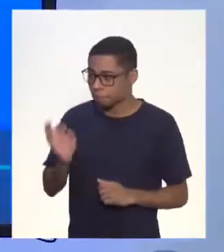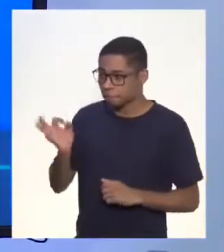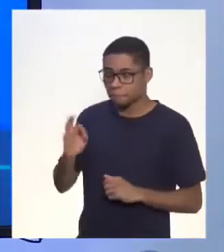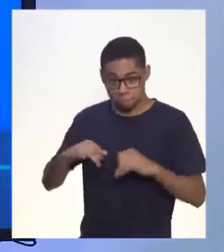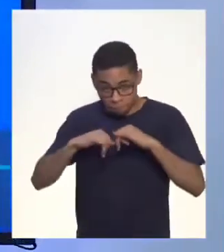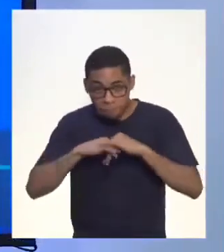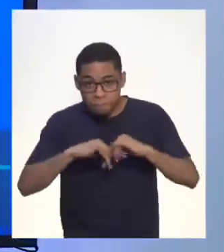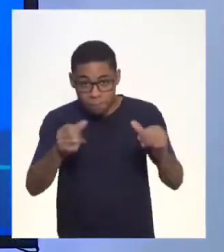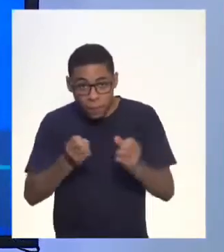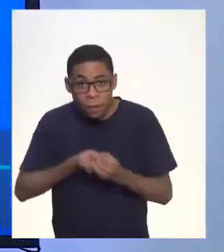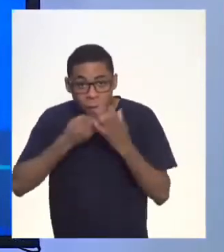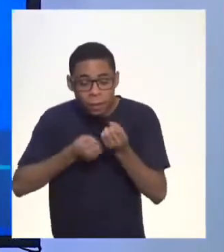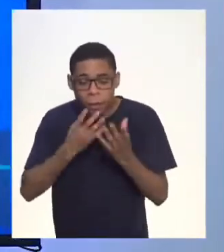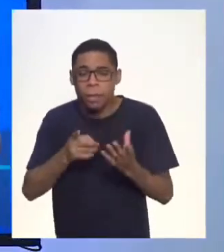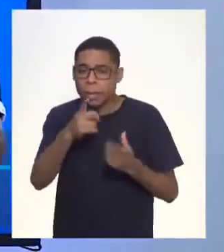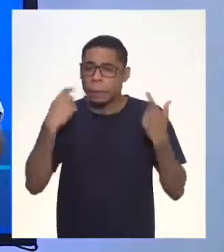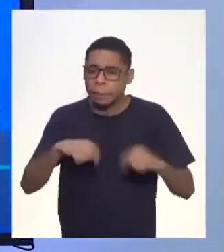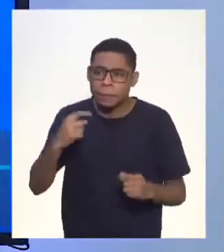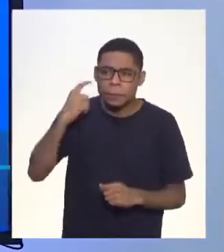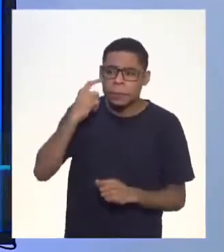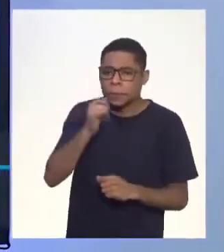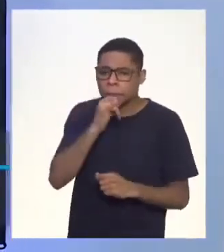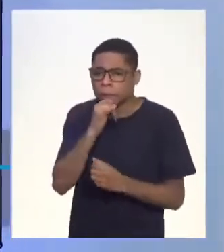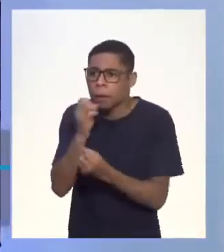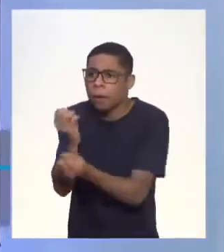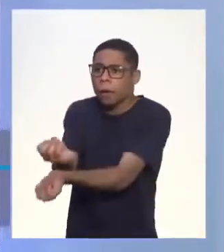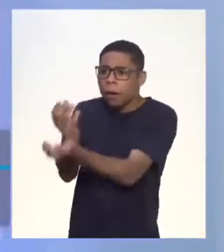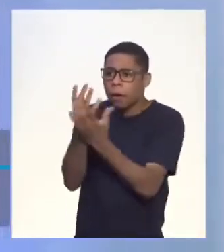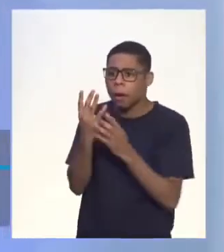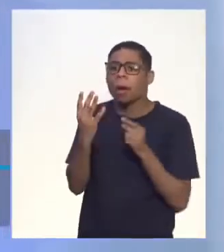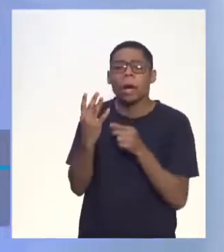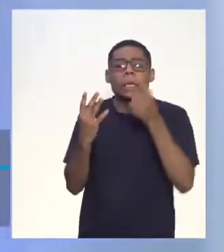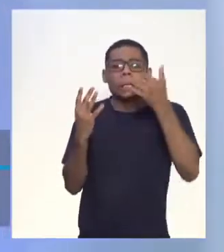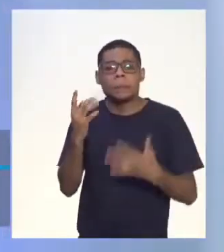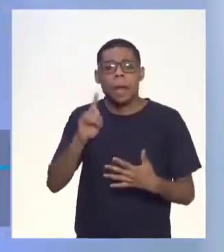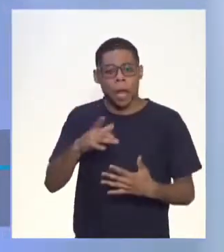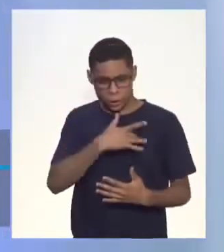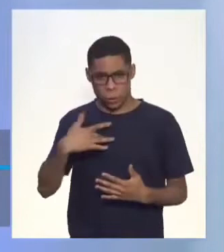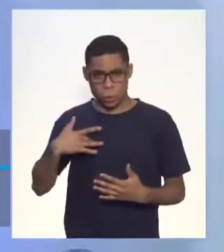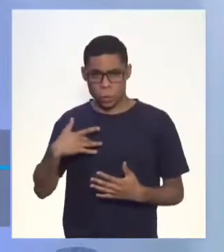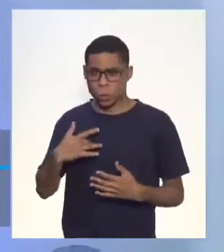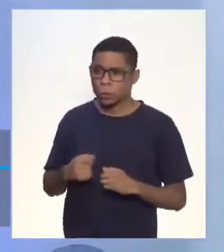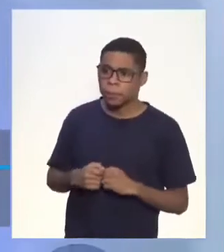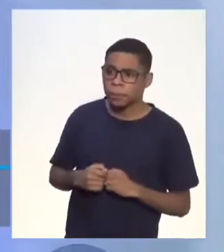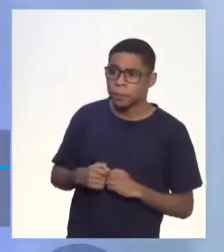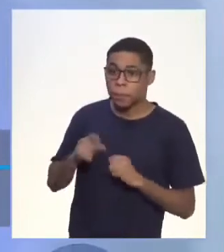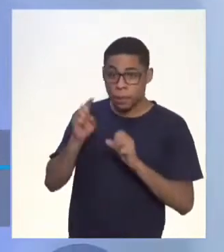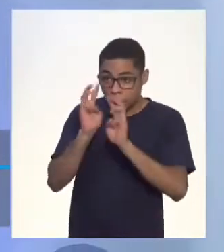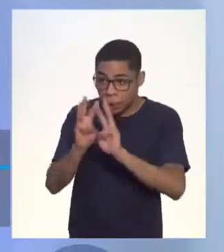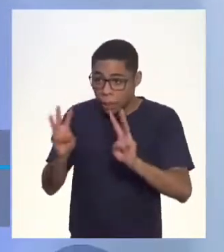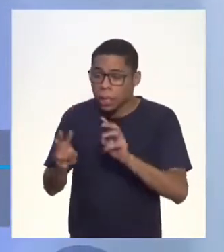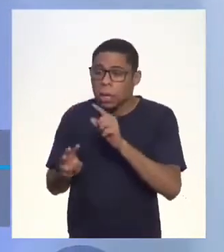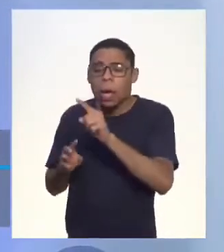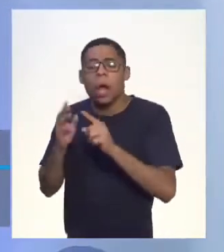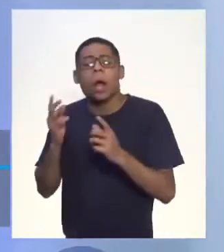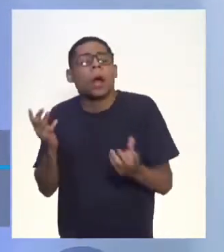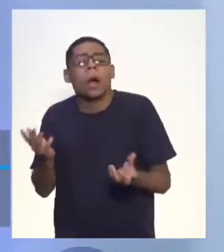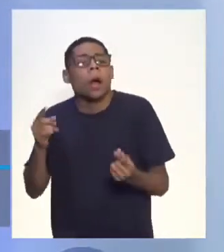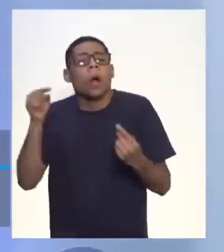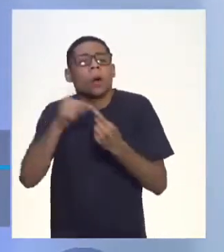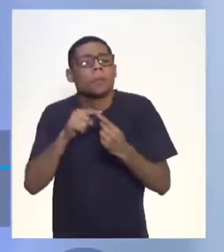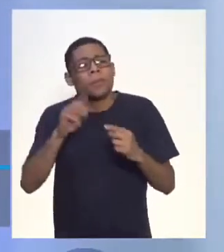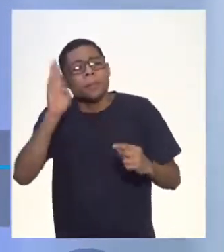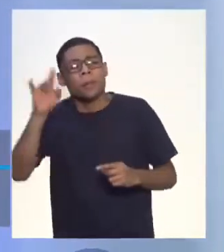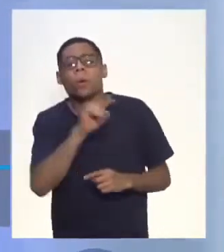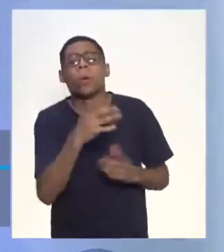sites relacionados. Por exemplo, se essa notícia está falando sobre saúde, o site adequado é o Ministério da Saúde. Se for